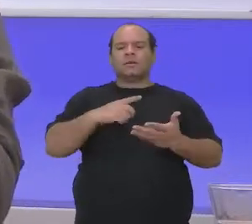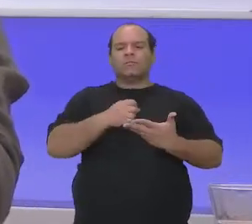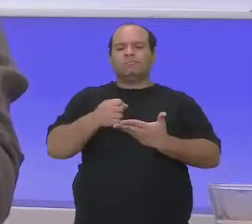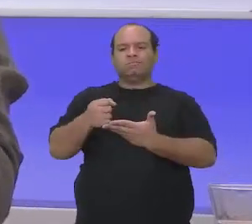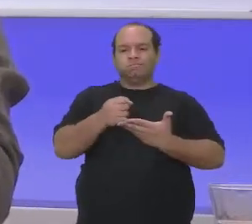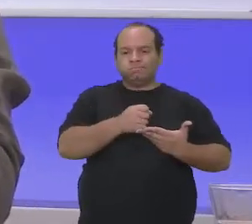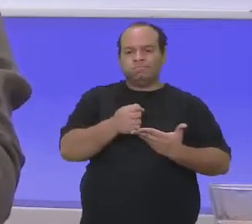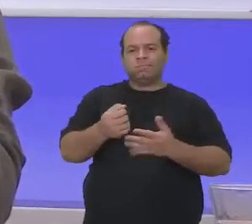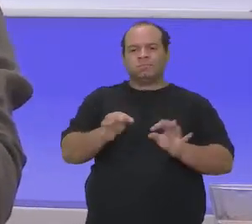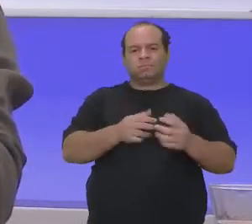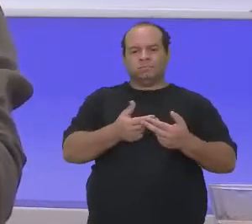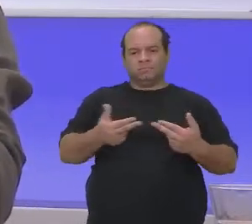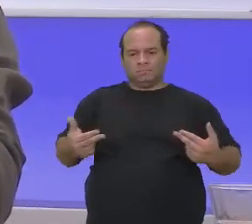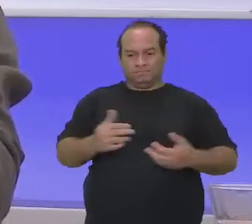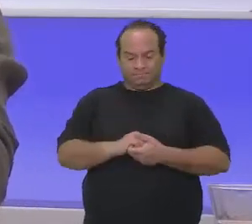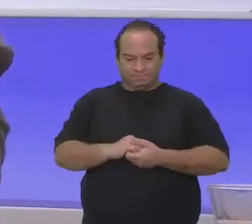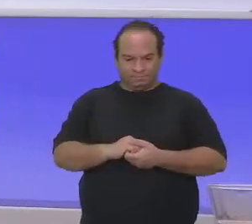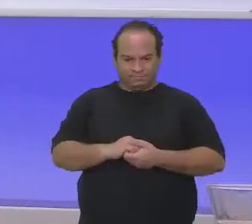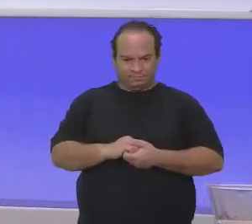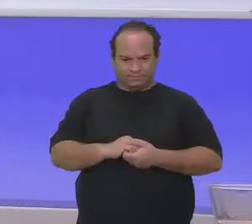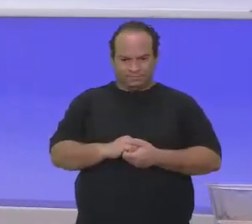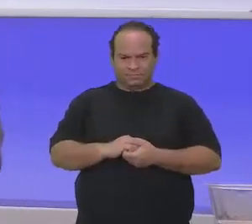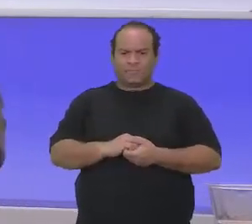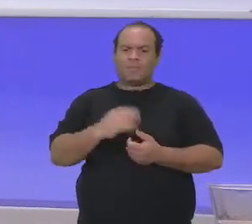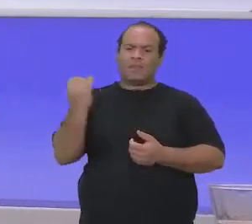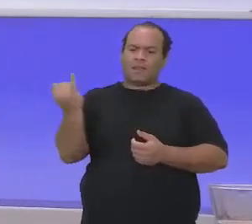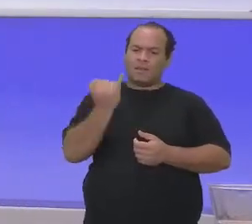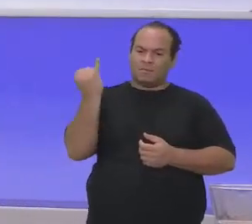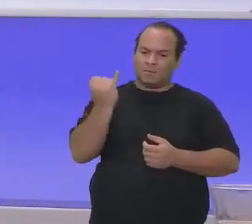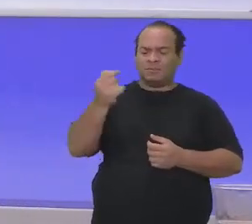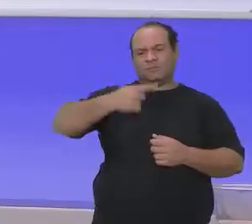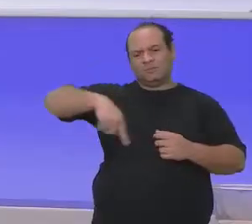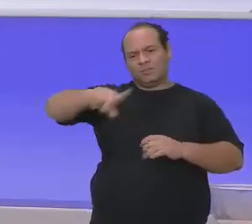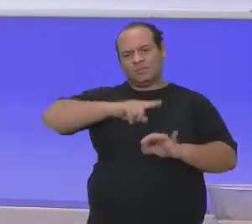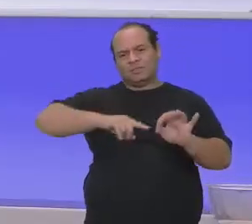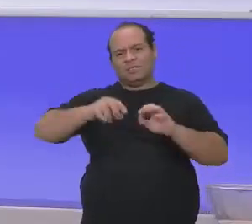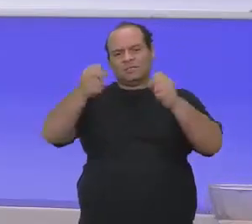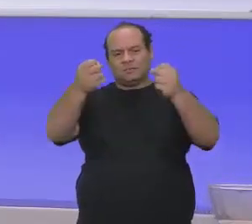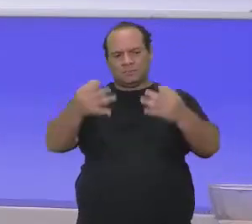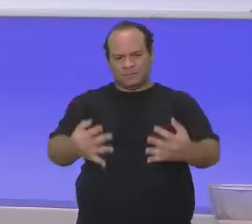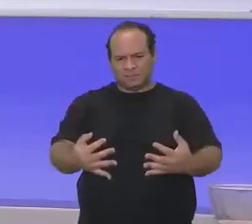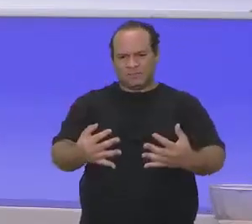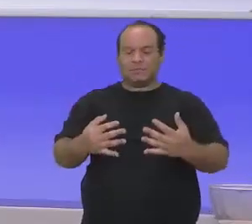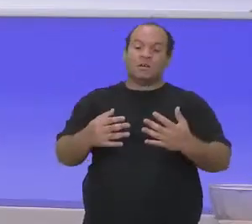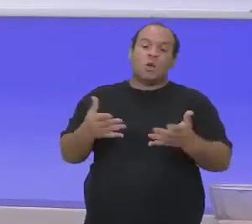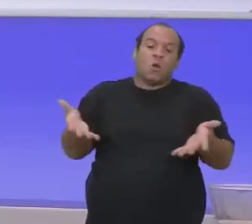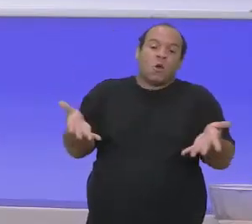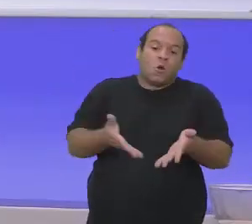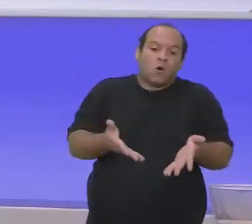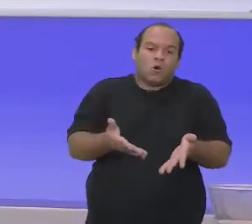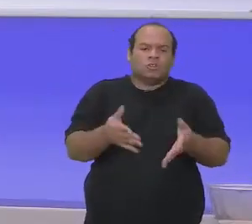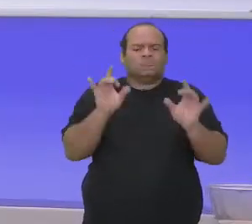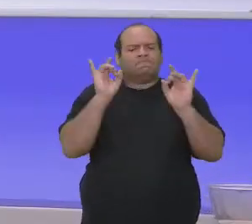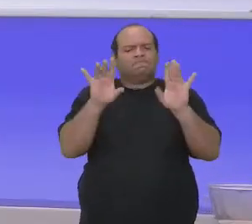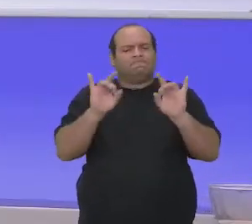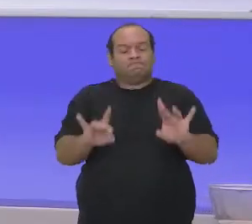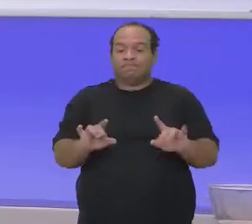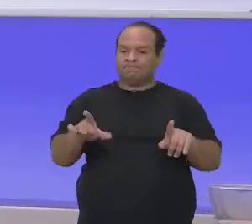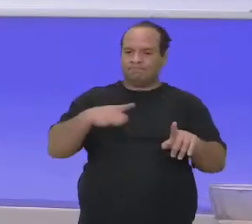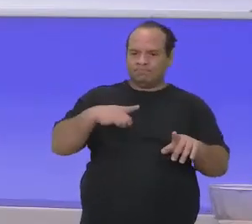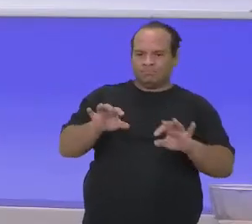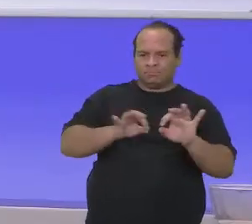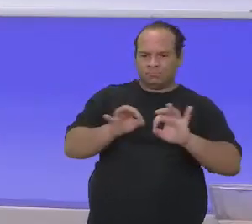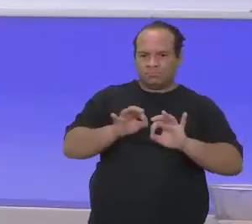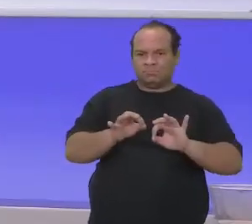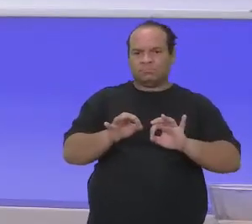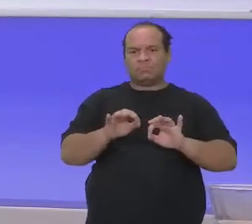átomo. Então, é importante a gente estar falando sobre isso, mas hoje, em especial, no nosso bate-papo, a gente vai falar